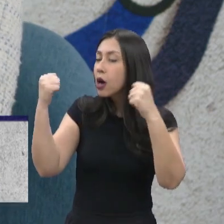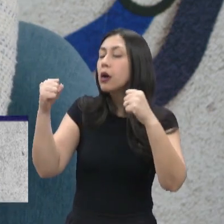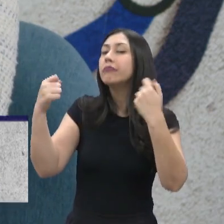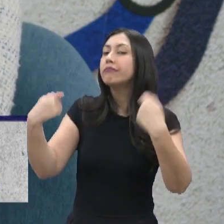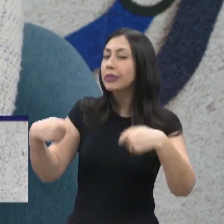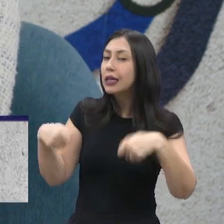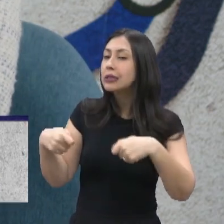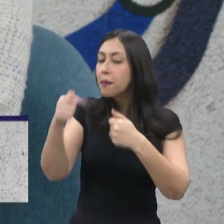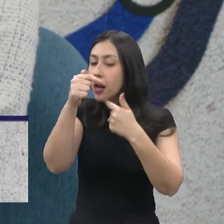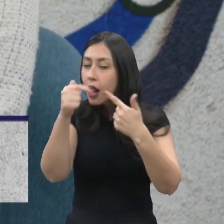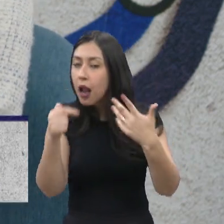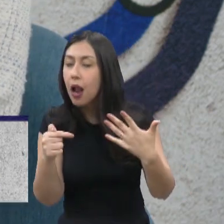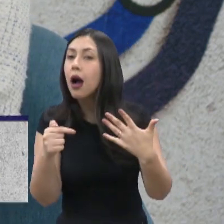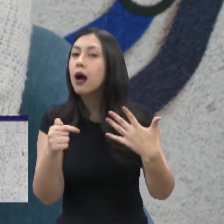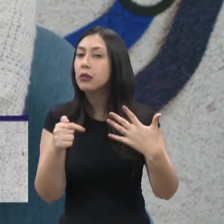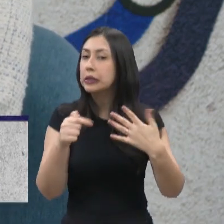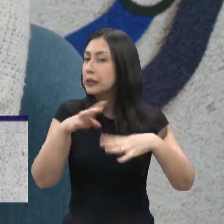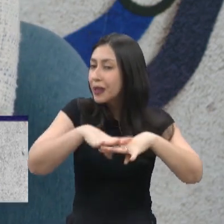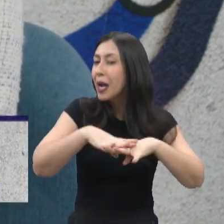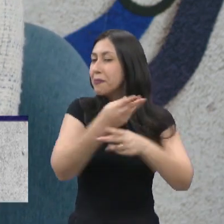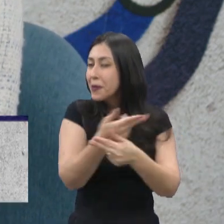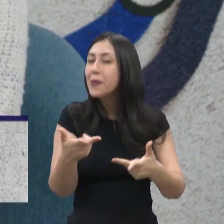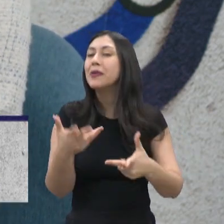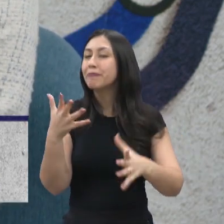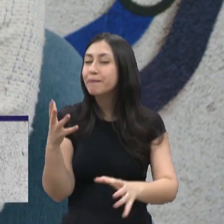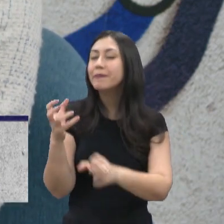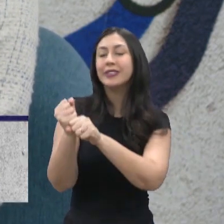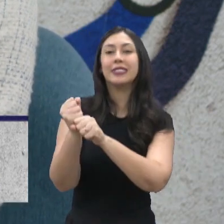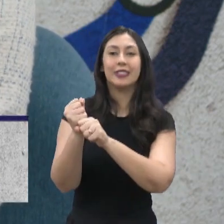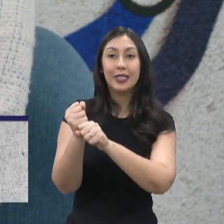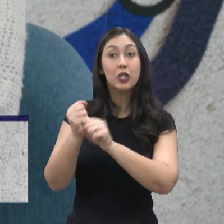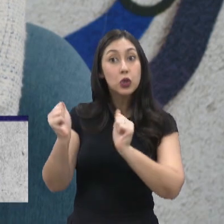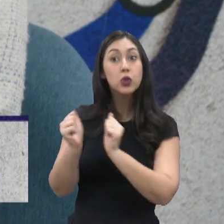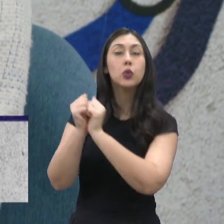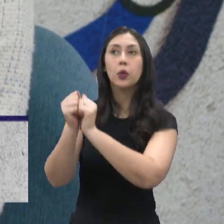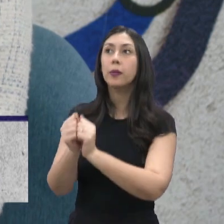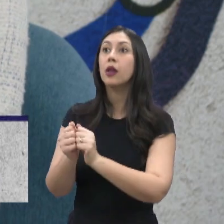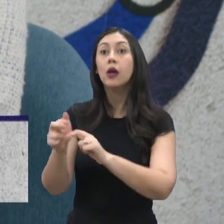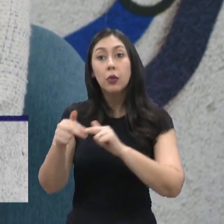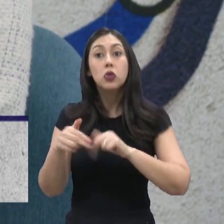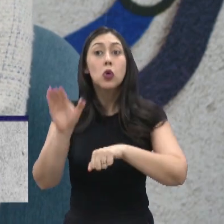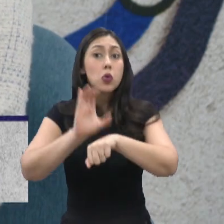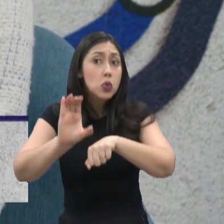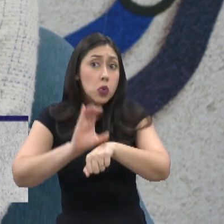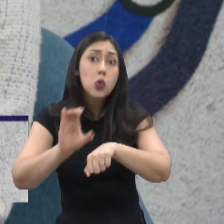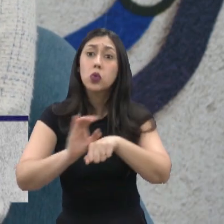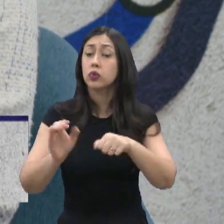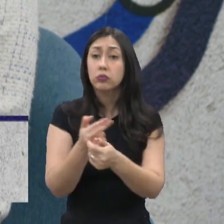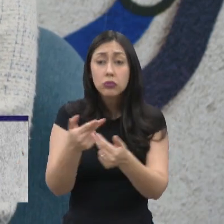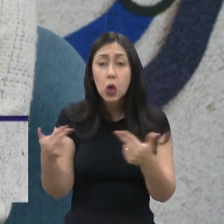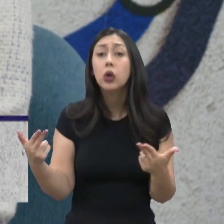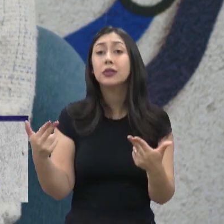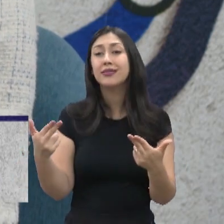essas outras áreas que normalmente a faculdade não dá essa bagagem. Então, cursos, especializações, pós-graduações,